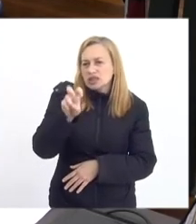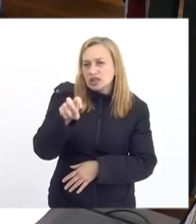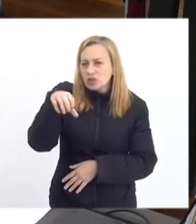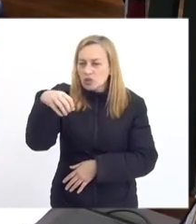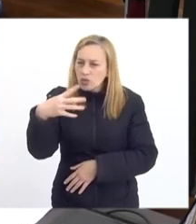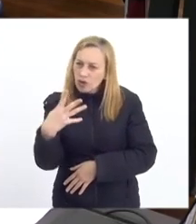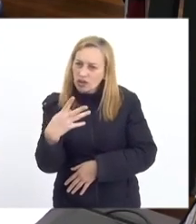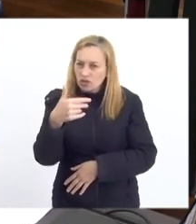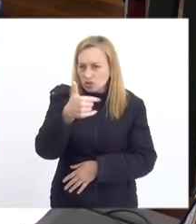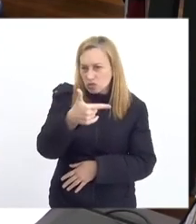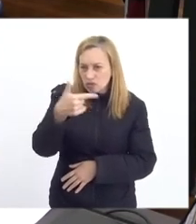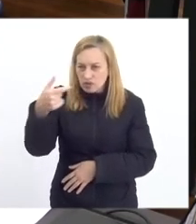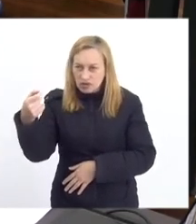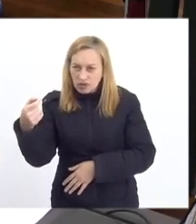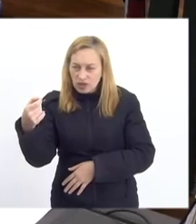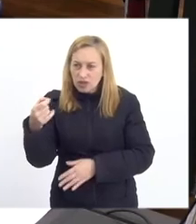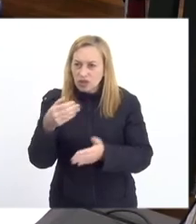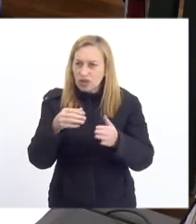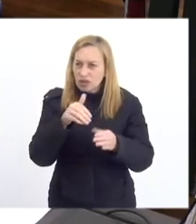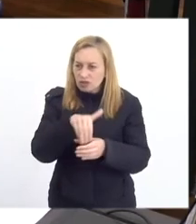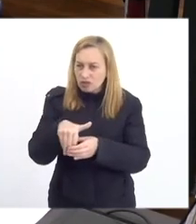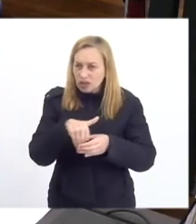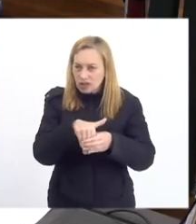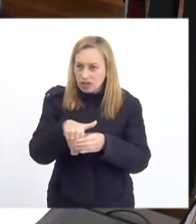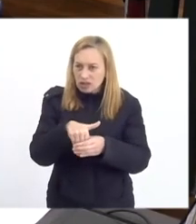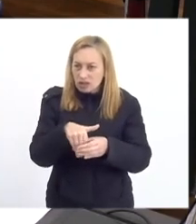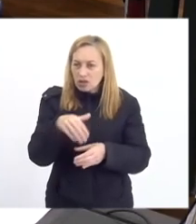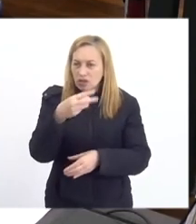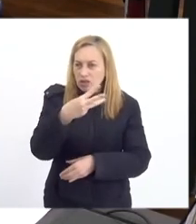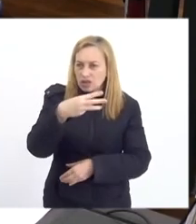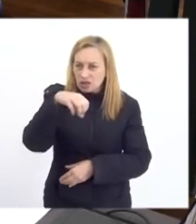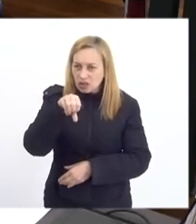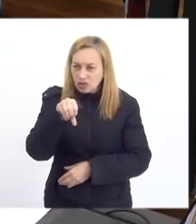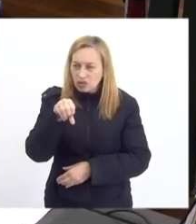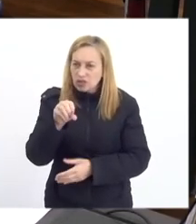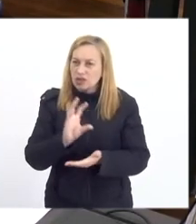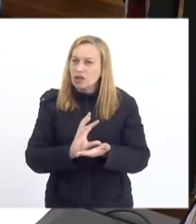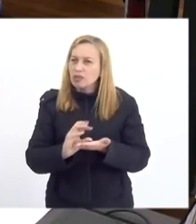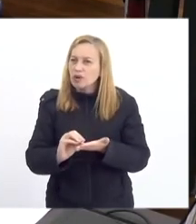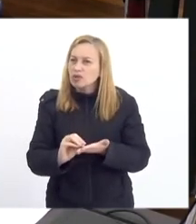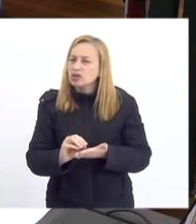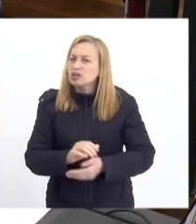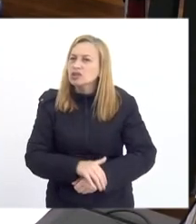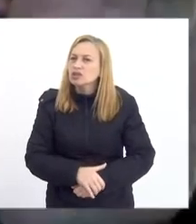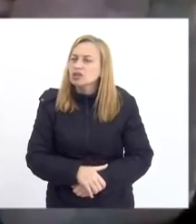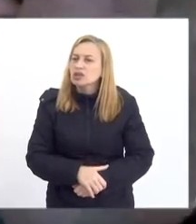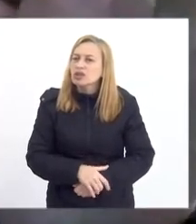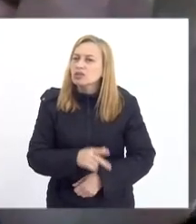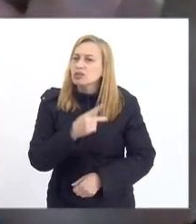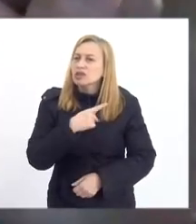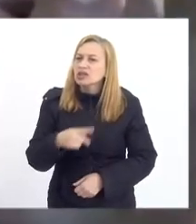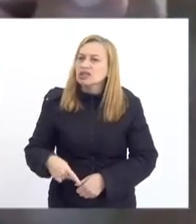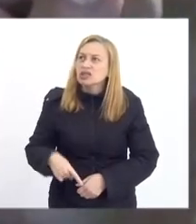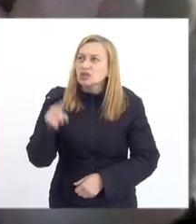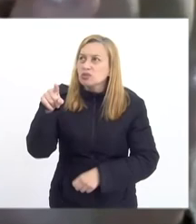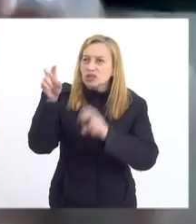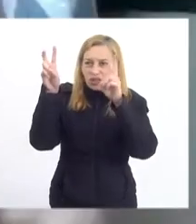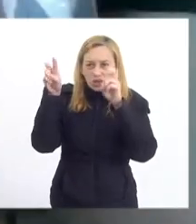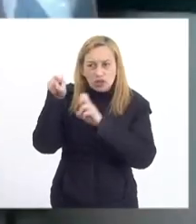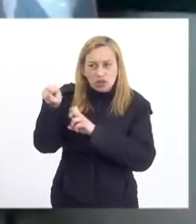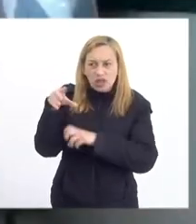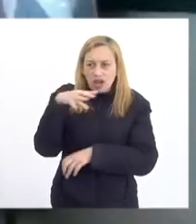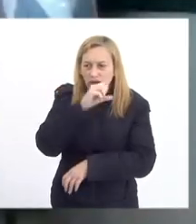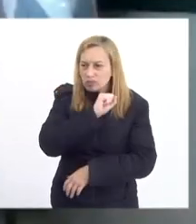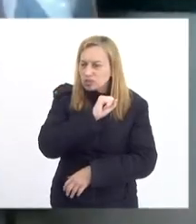3254 de 2020. Em votação, então. O 39 da pauta apenas. Presidente, sobre esse,